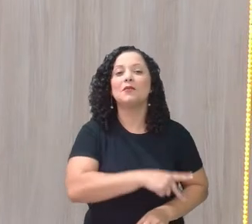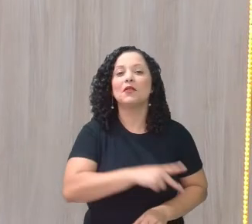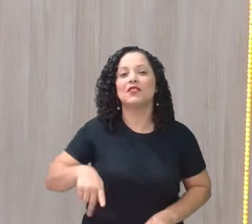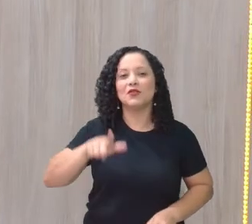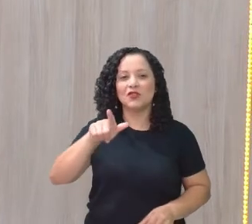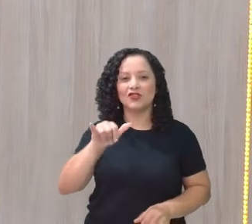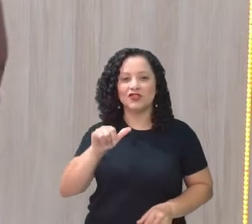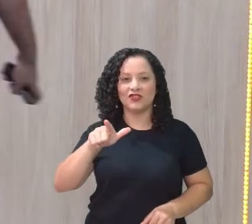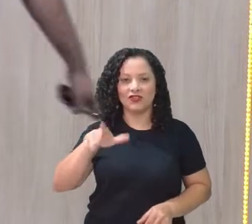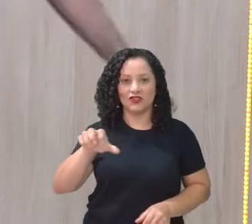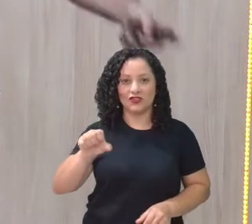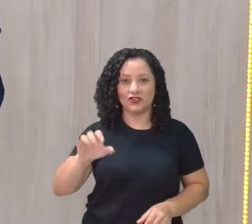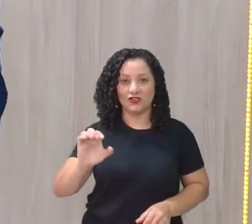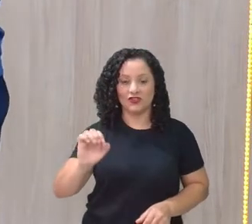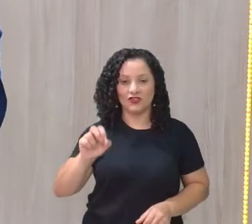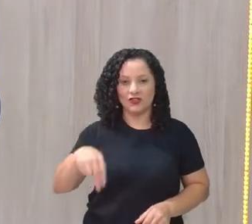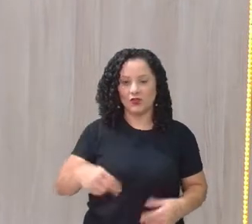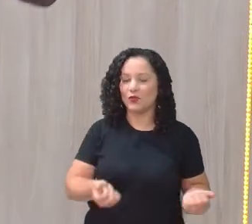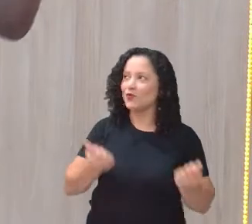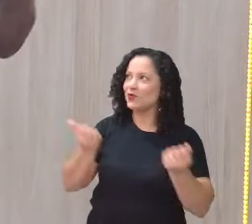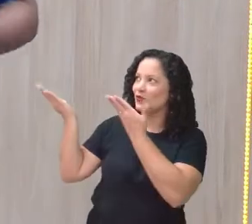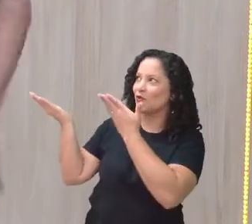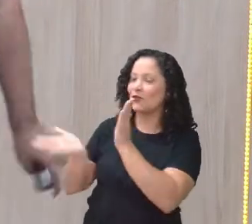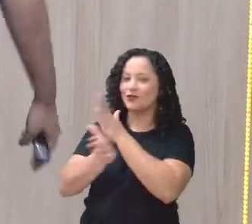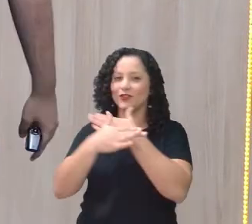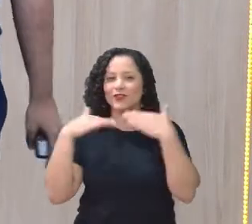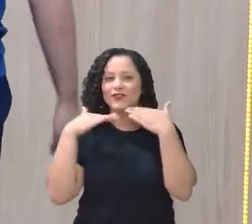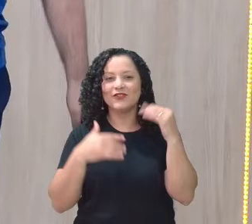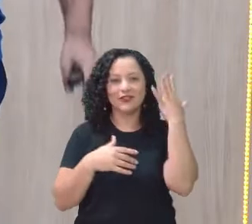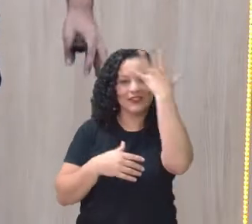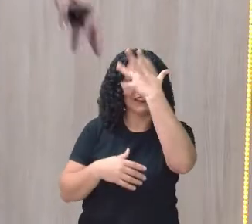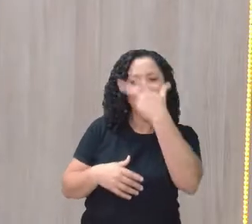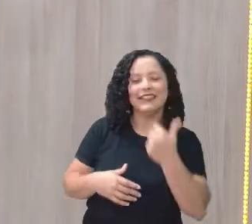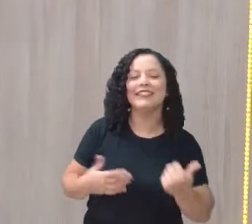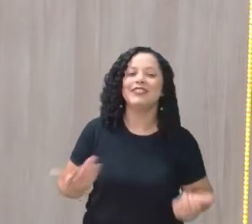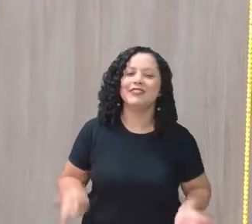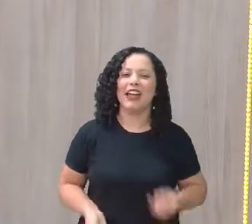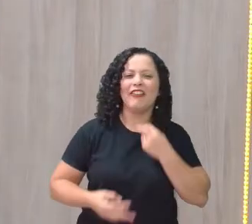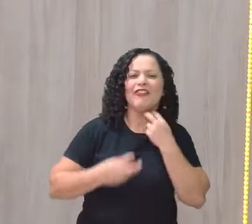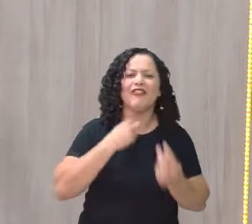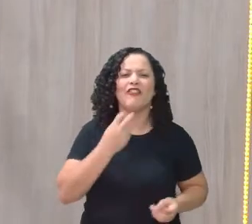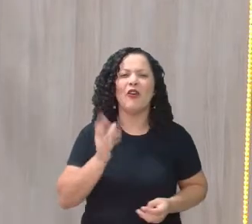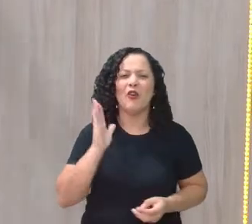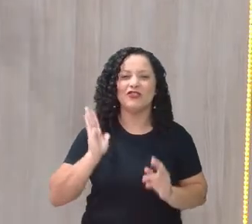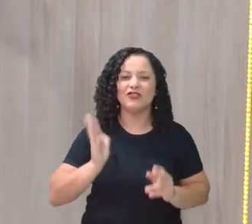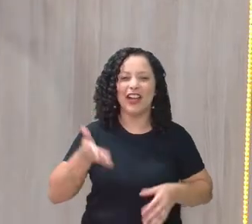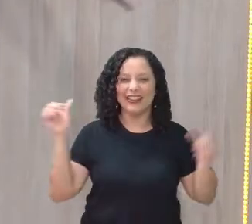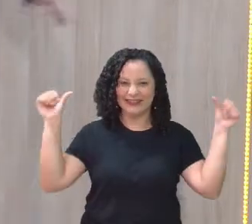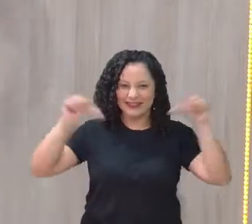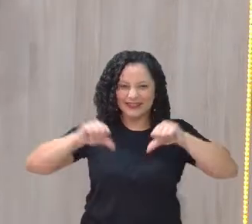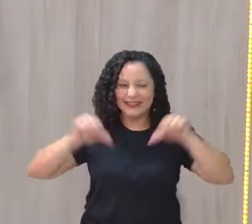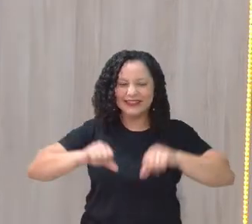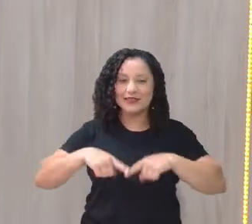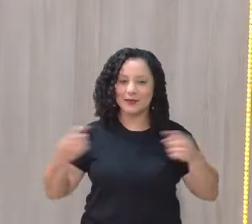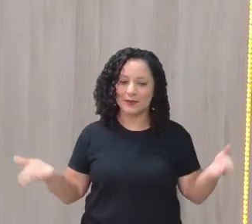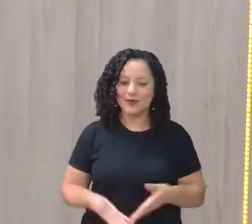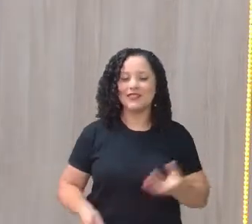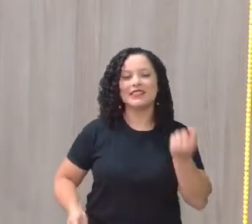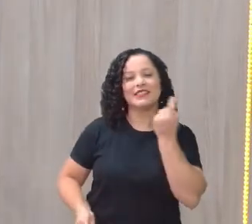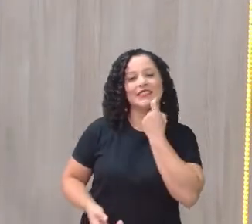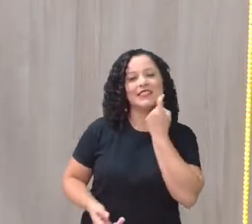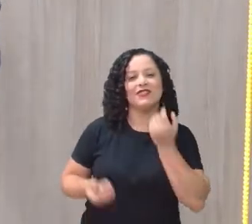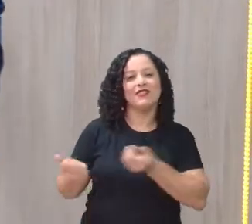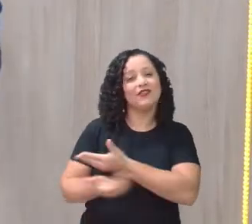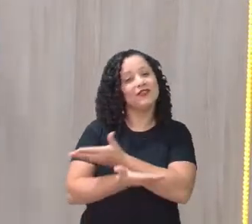Professor Gilson Soares, o rapaz do rostinho lindo, a voz falhando. Já chegou na sexta-feira sim, hein? Eu espero que vocês tenham